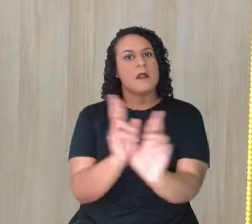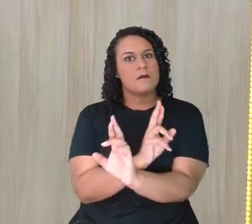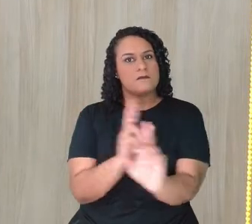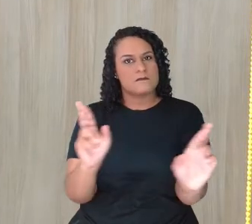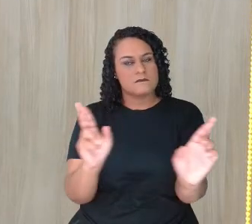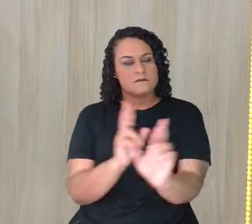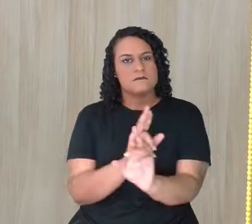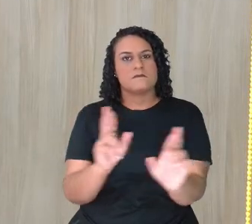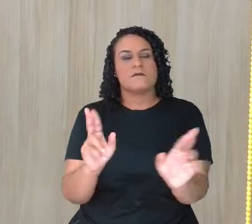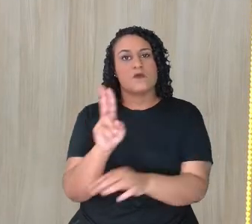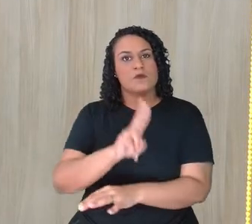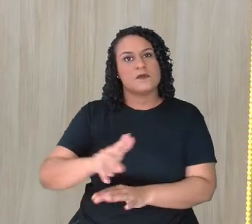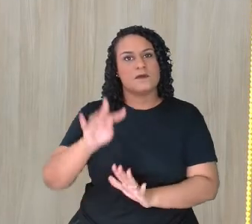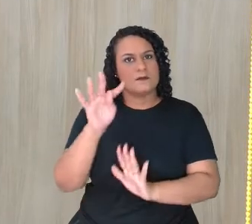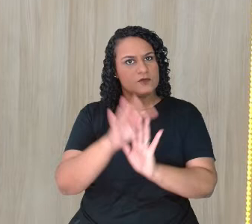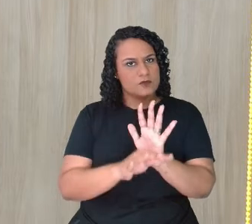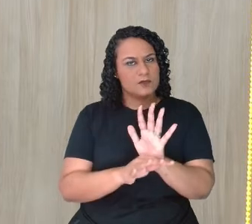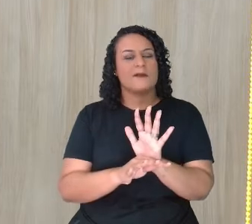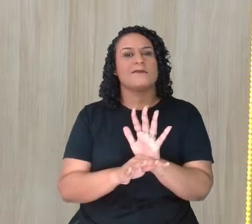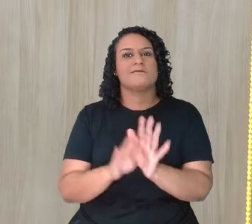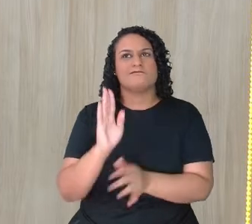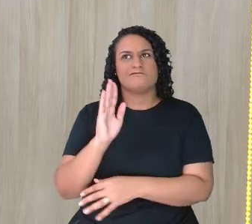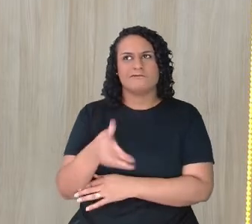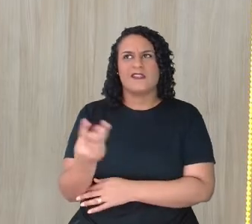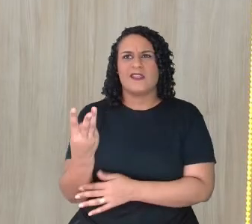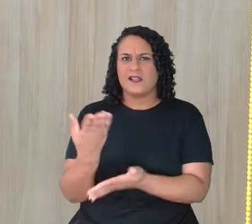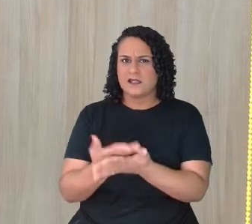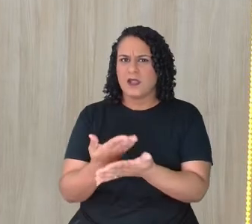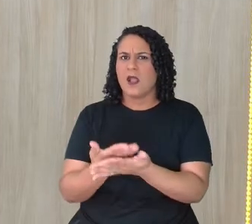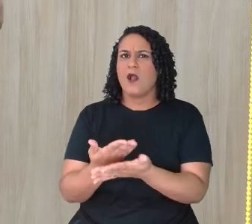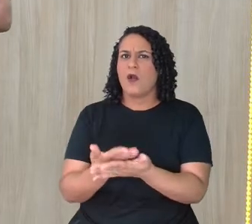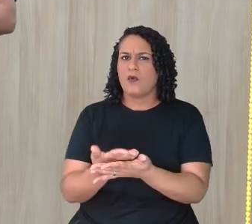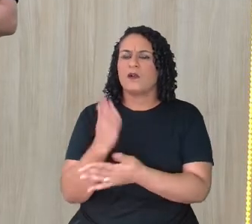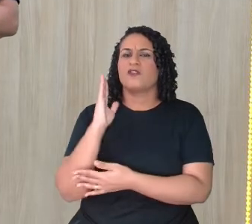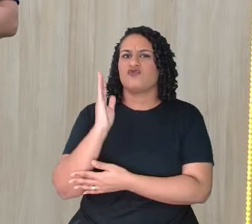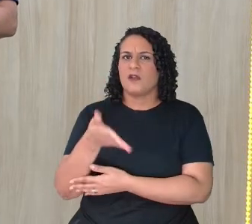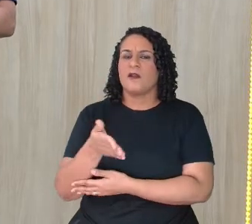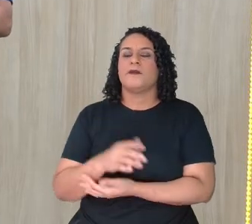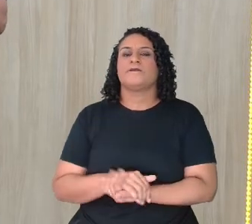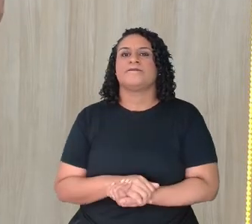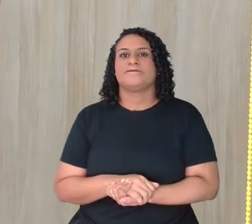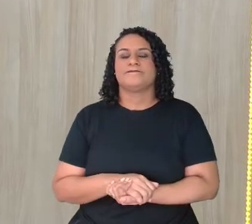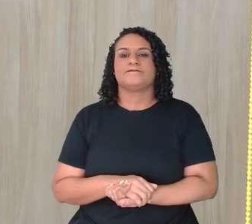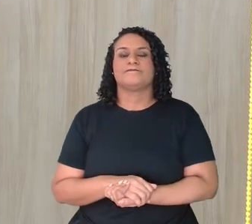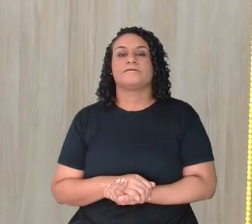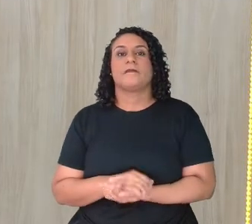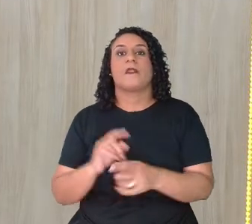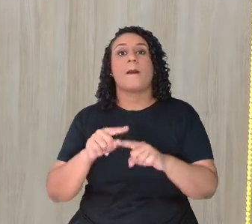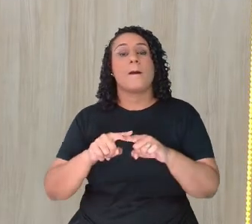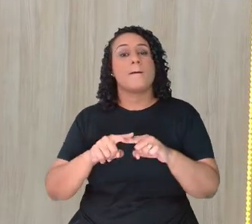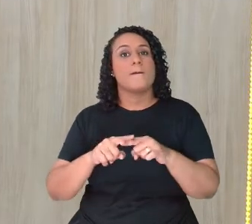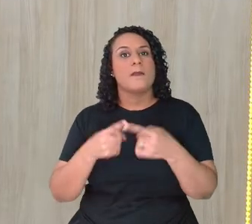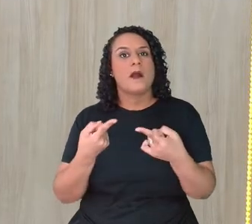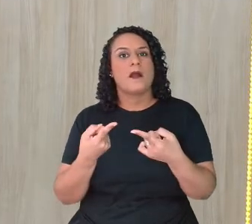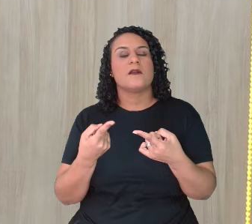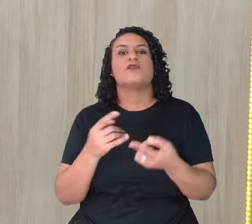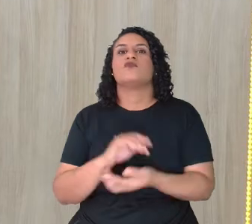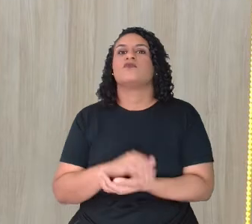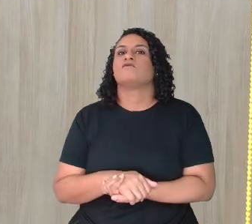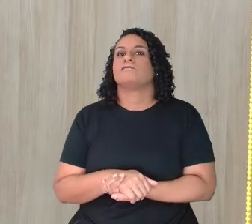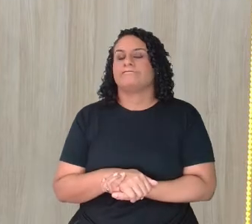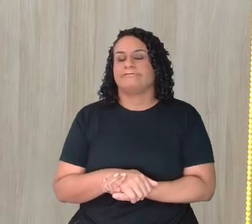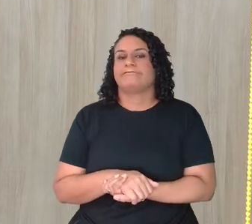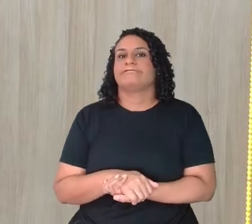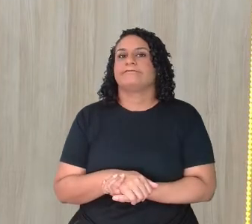faz um bom tempo, não é? 3 aulas seguidas. Só que dentro da construção temos a